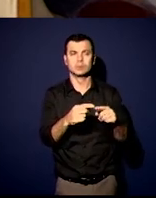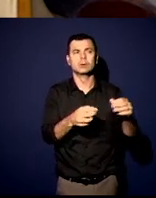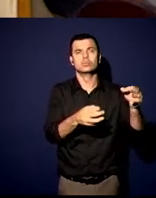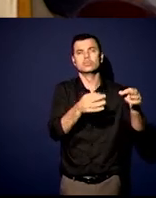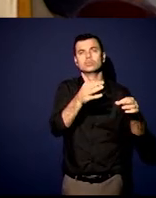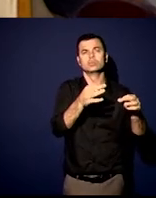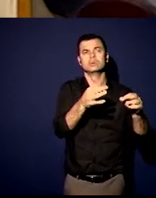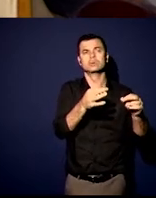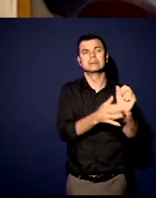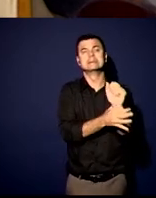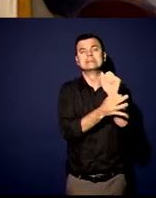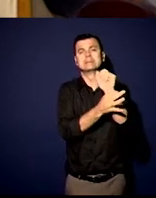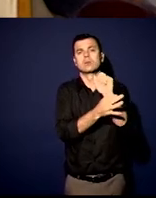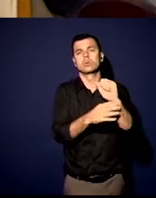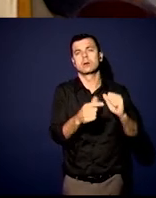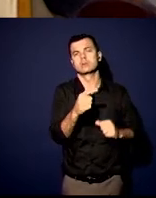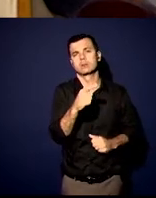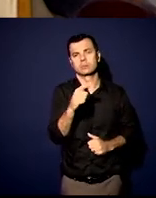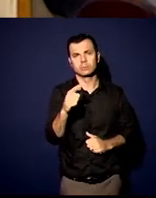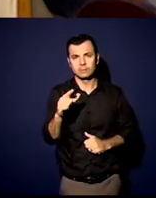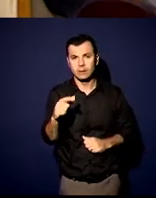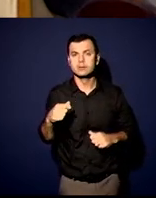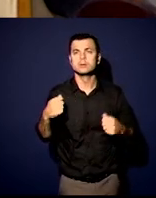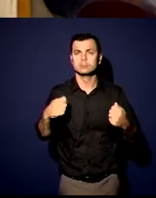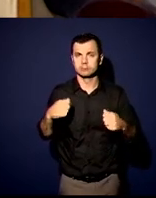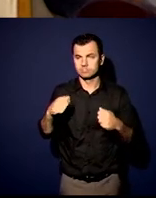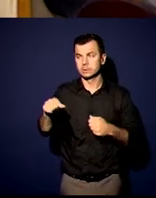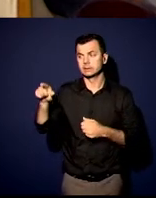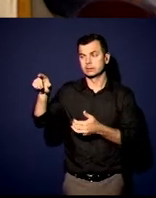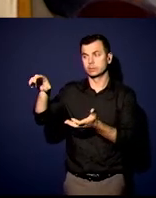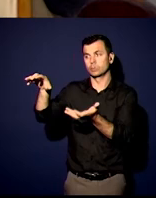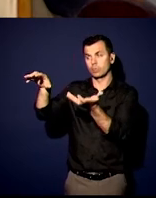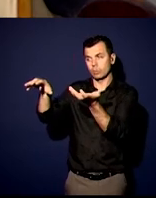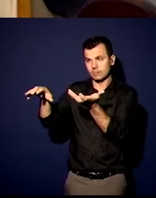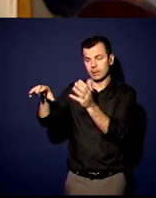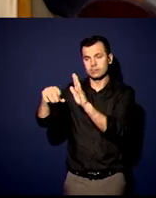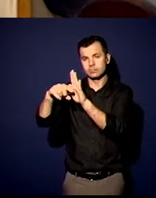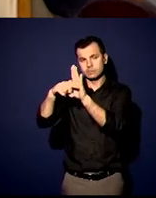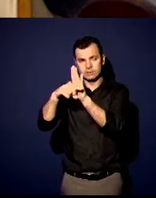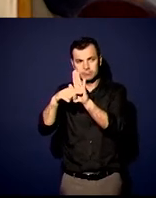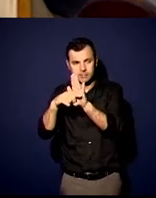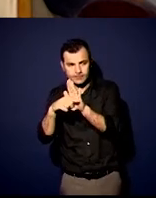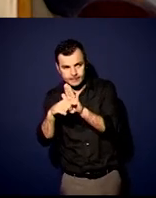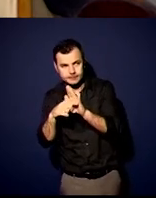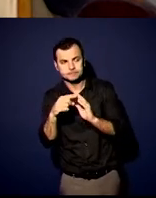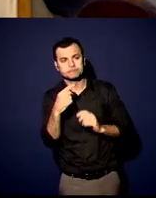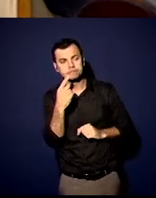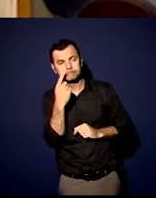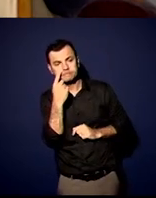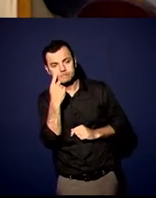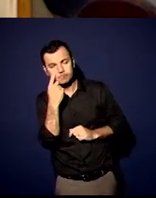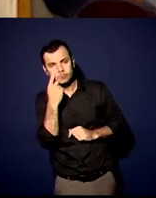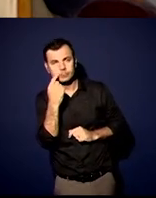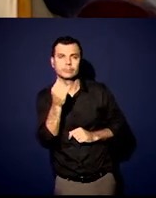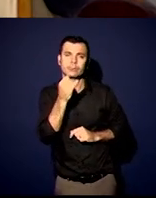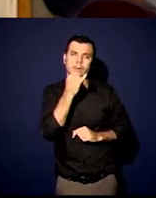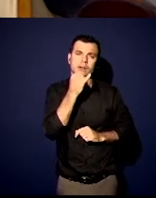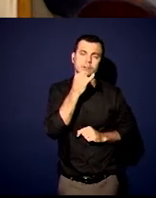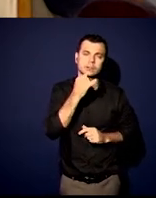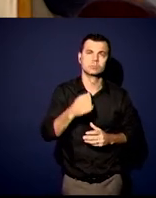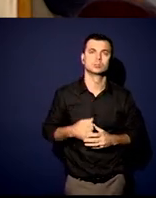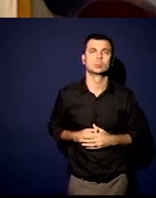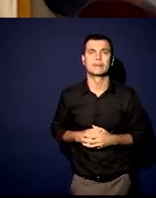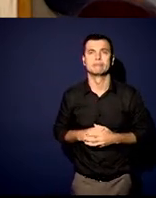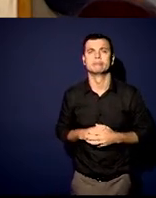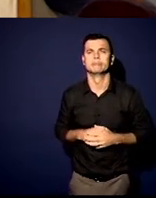não seria um tema a ser examinado pelo congresso de forma abrangente por exemplo tem